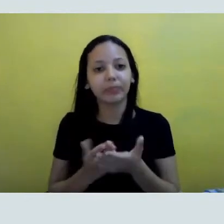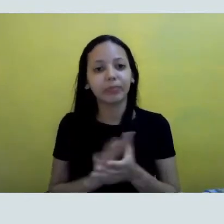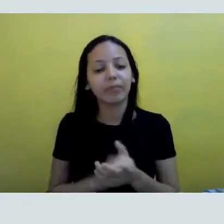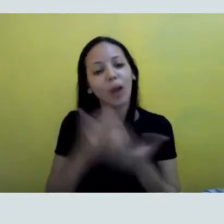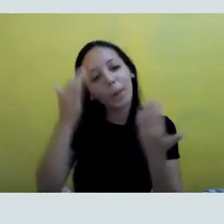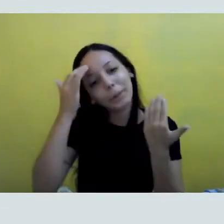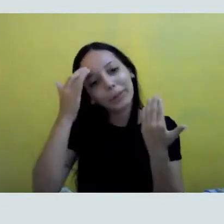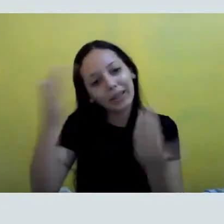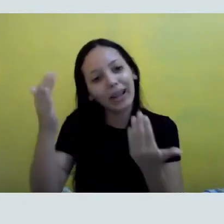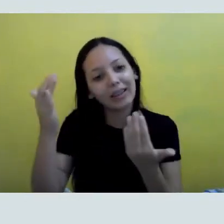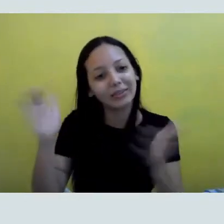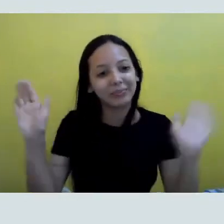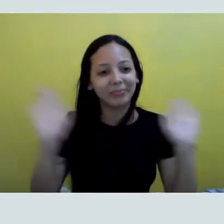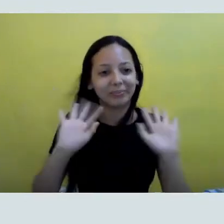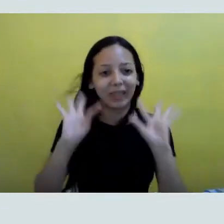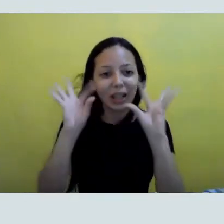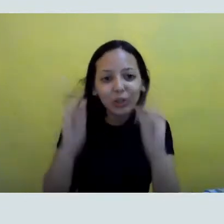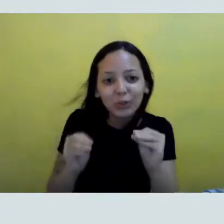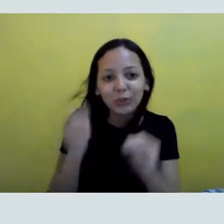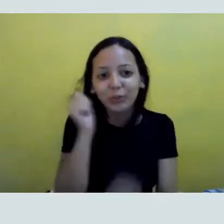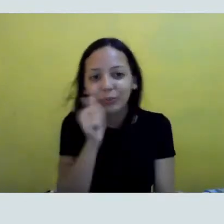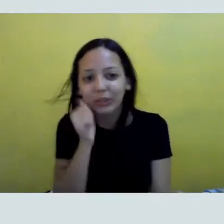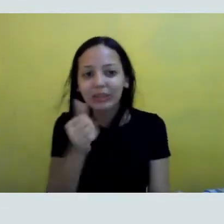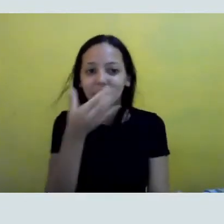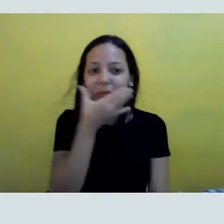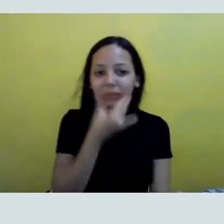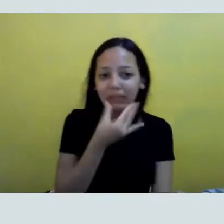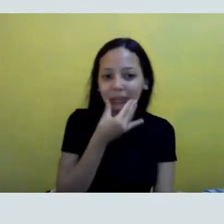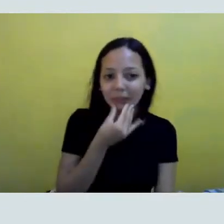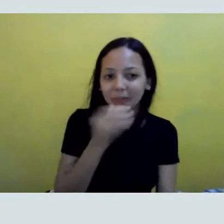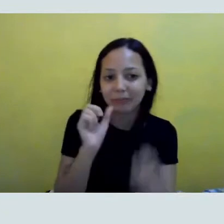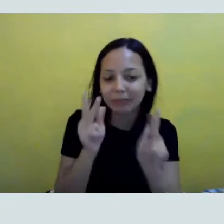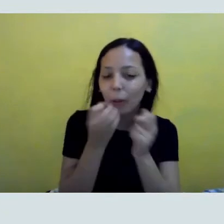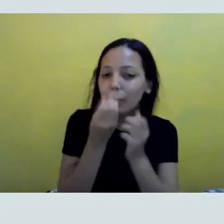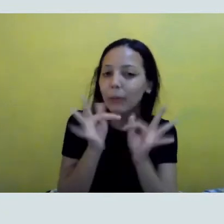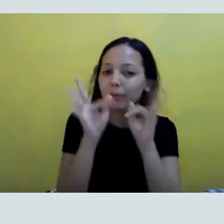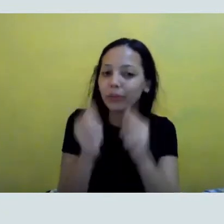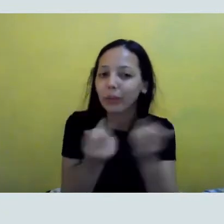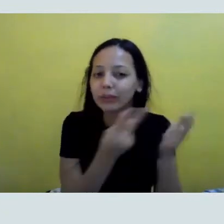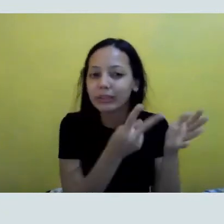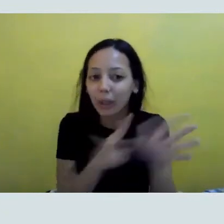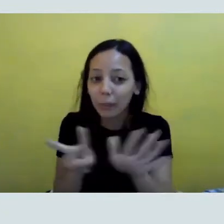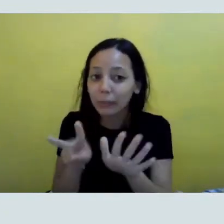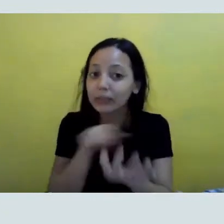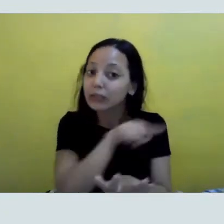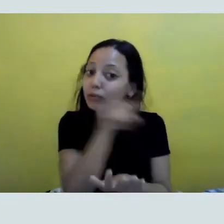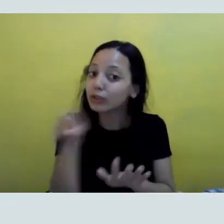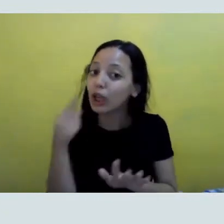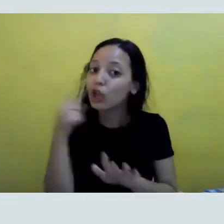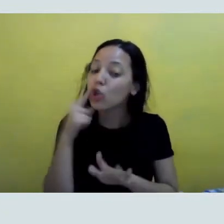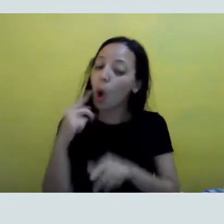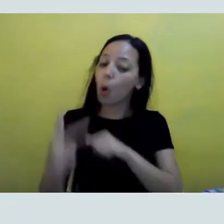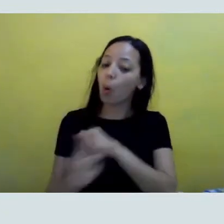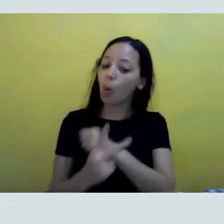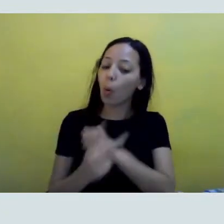Muito obrigada a todos e a todas. Bom final de semana, se cuidem,